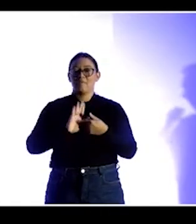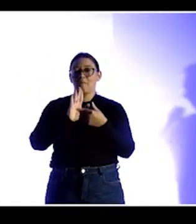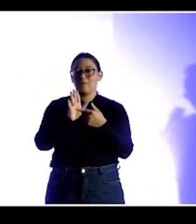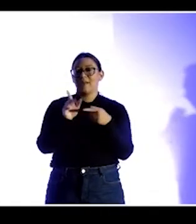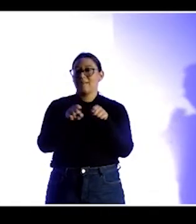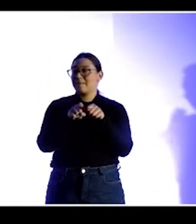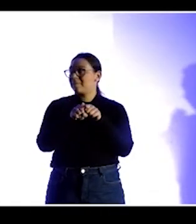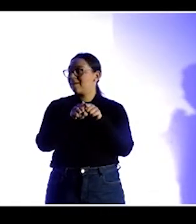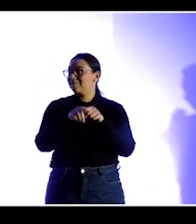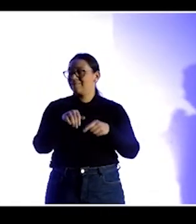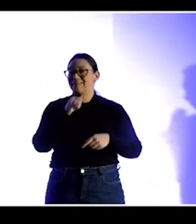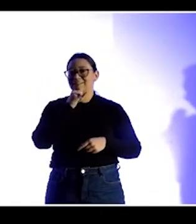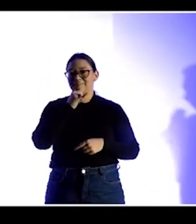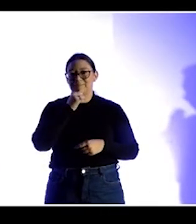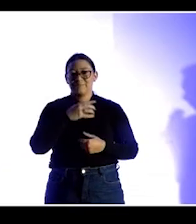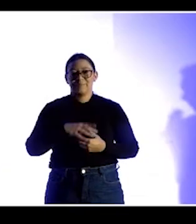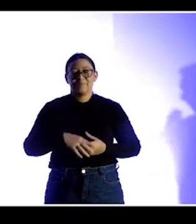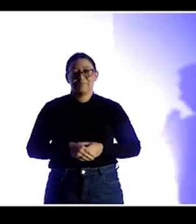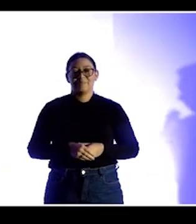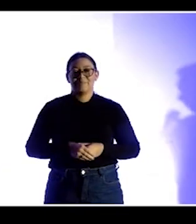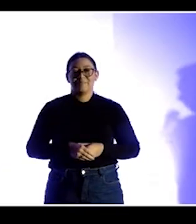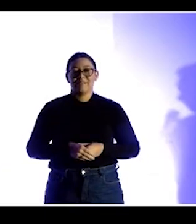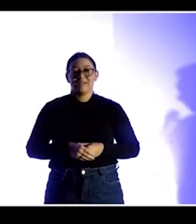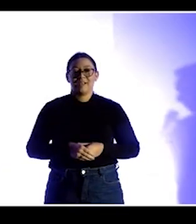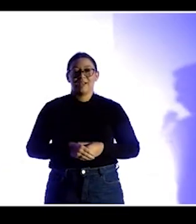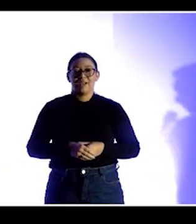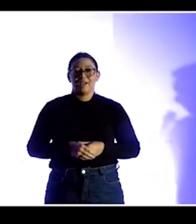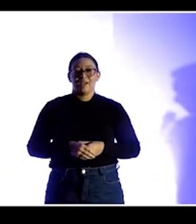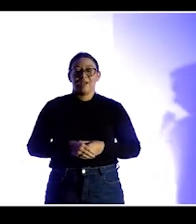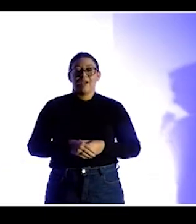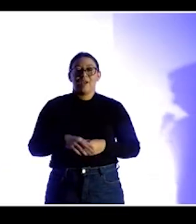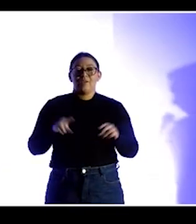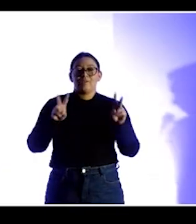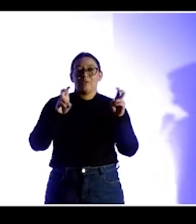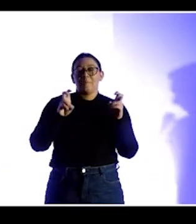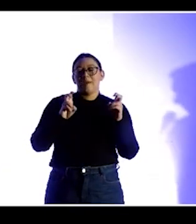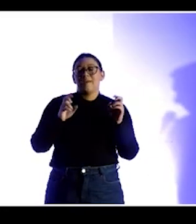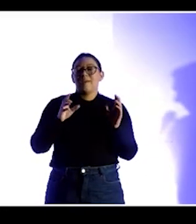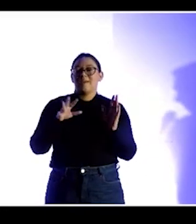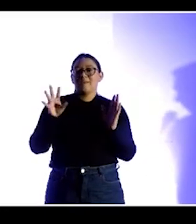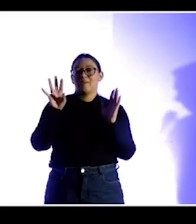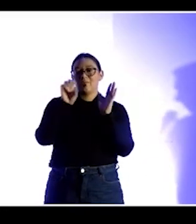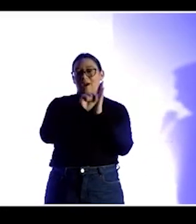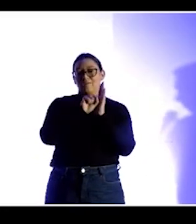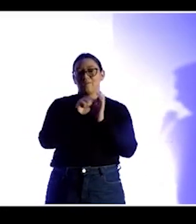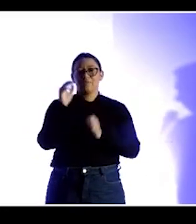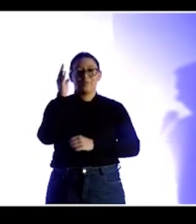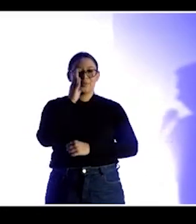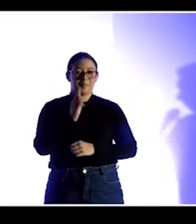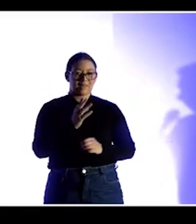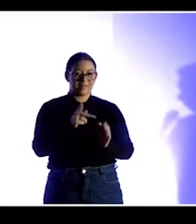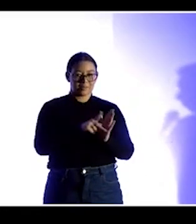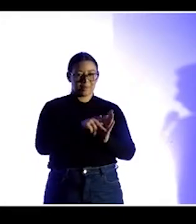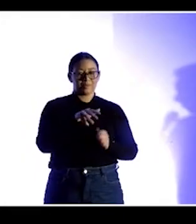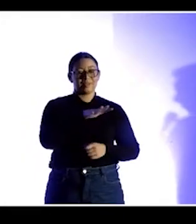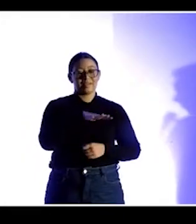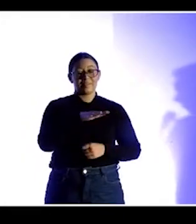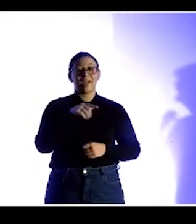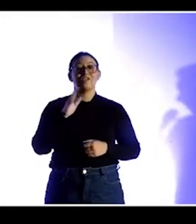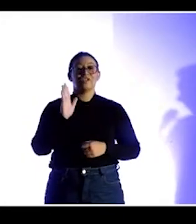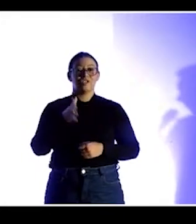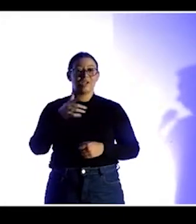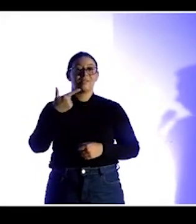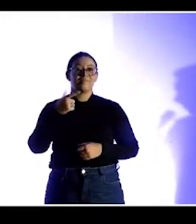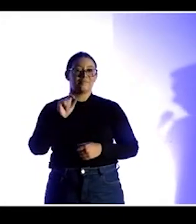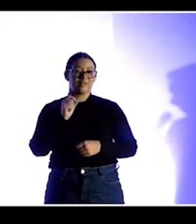seguida, o primeiro gerador fotovoltaico conectado à rede elétrica do Brasil. Esse gerador completou 28 anos